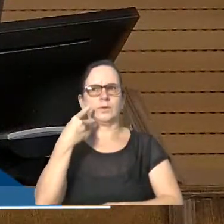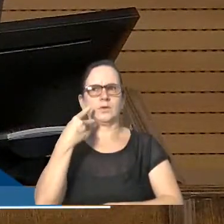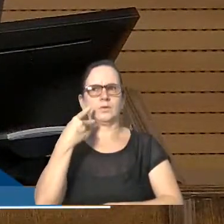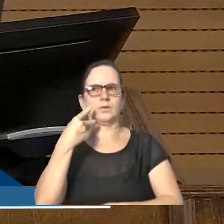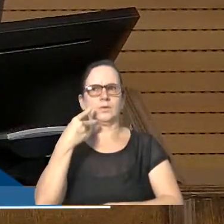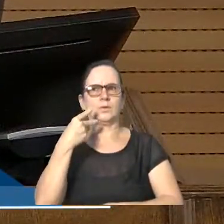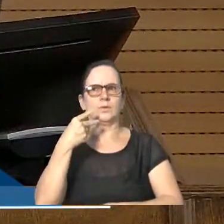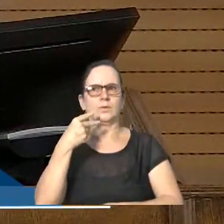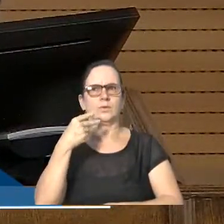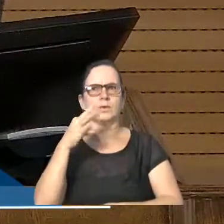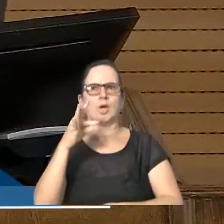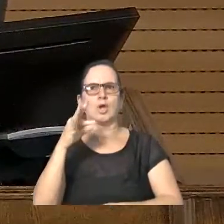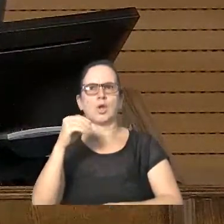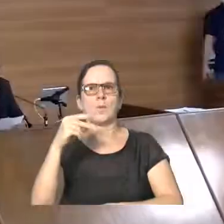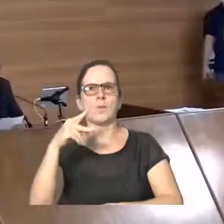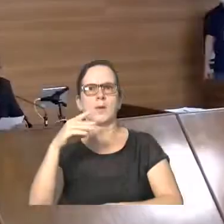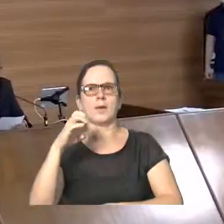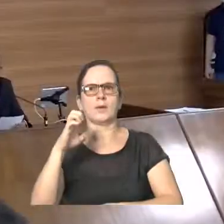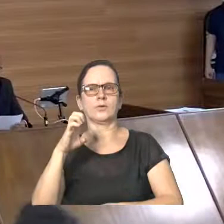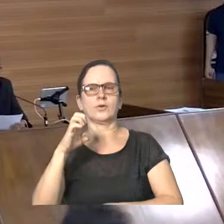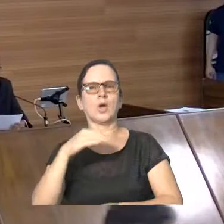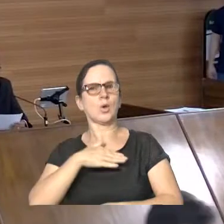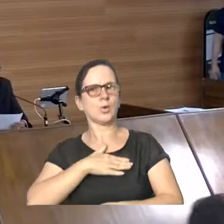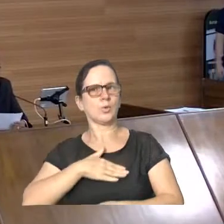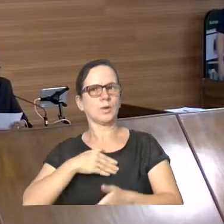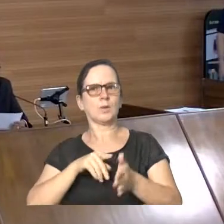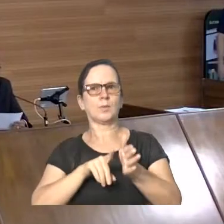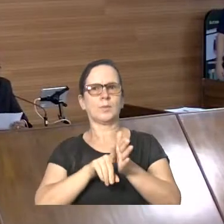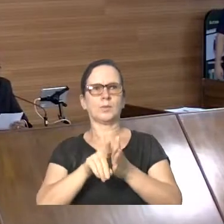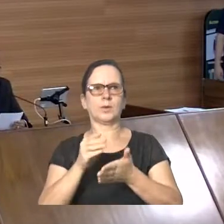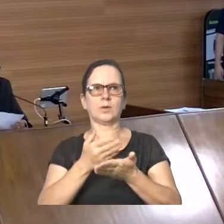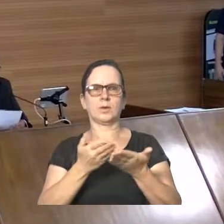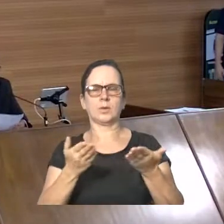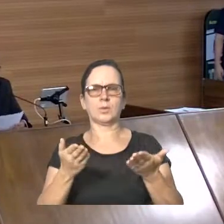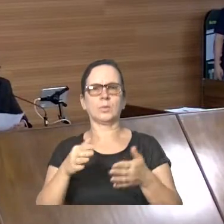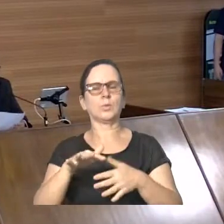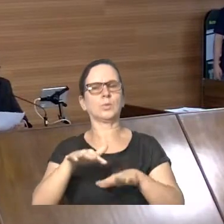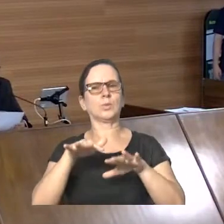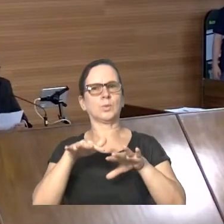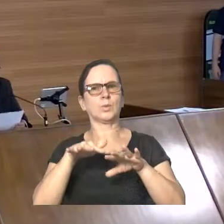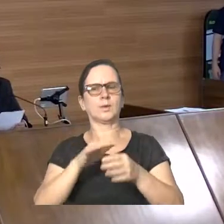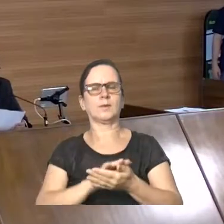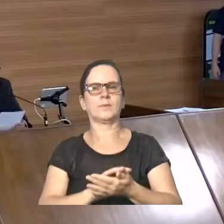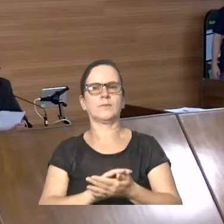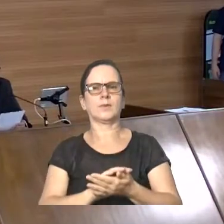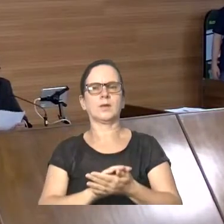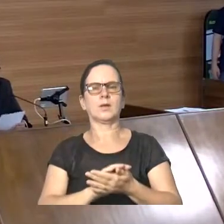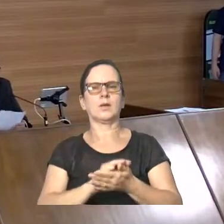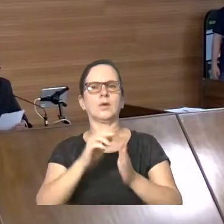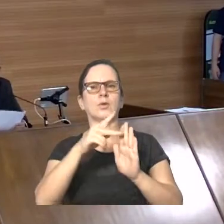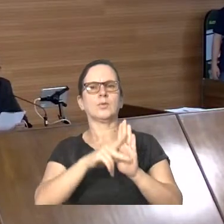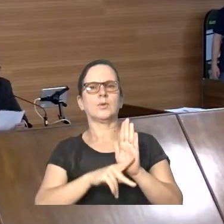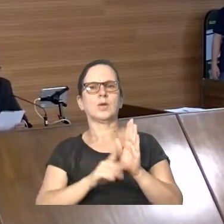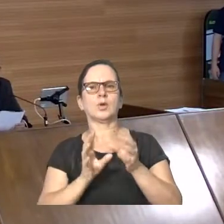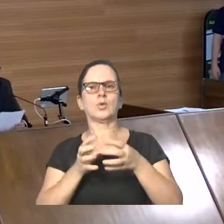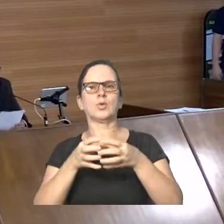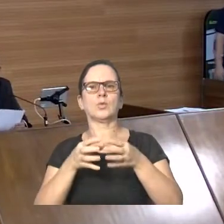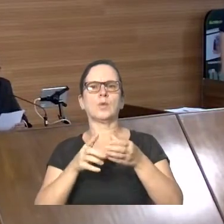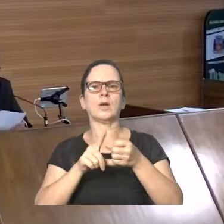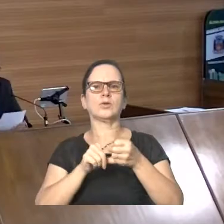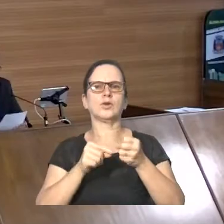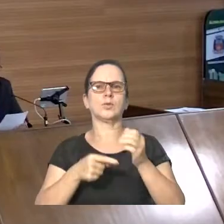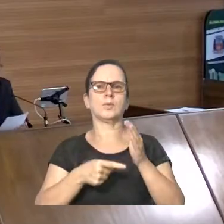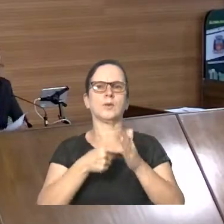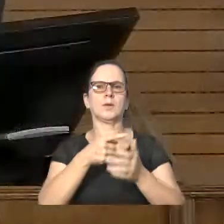do vereador Topete. Gostaria que Vossa Excelência consultasse o plenário para que o presente processo fosse apreciado em grupo do artigo